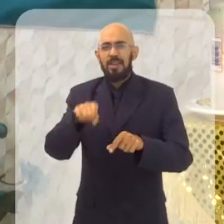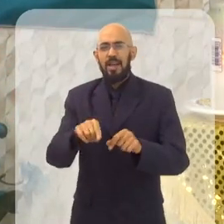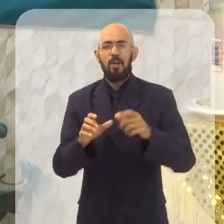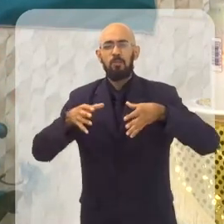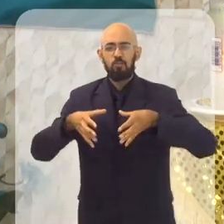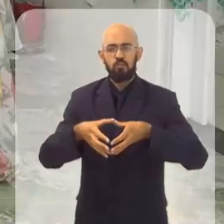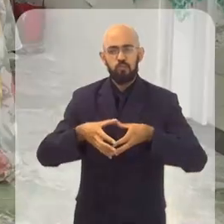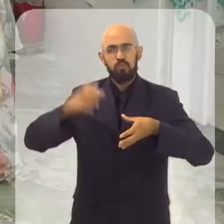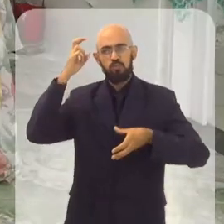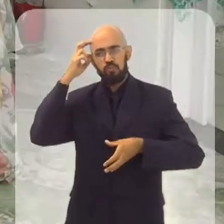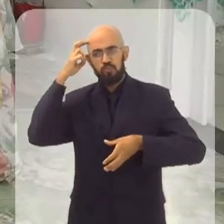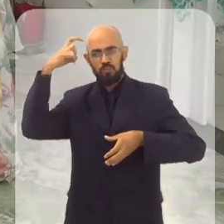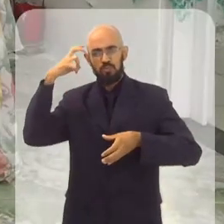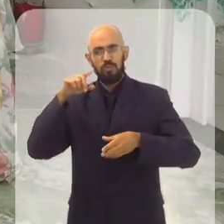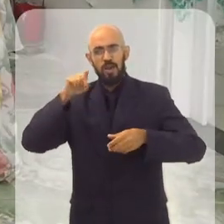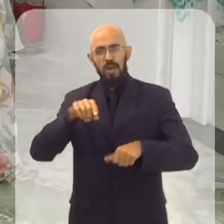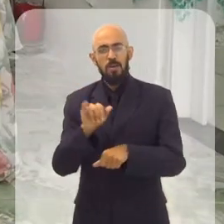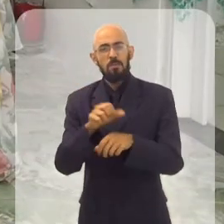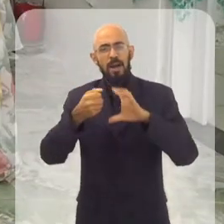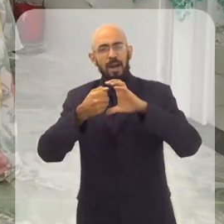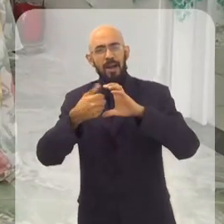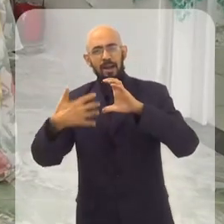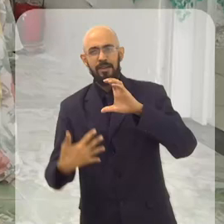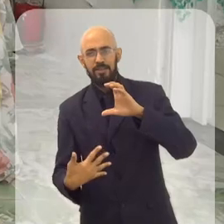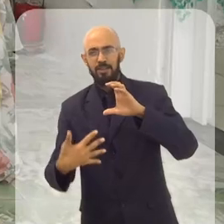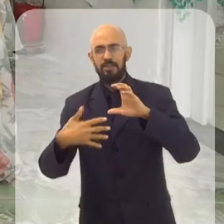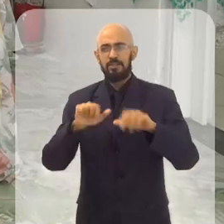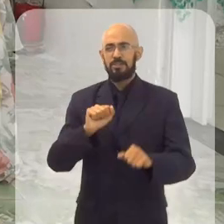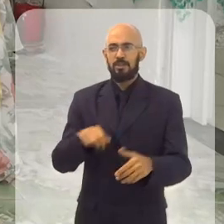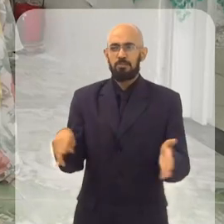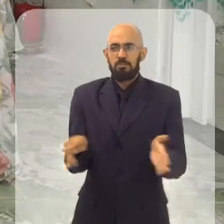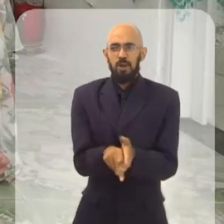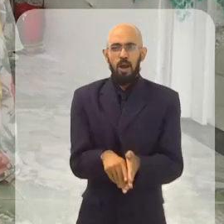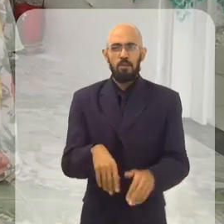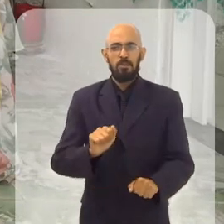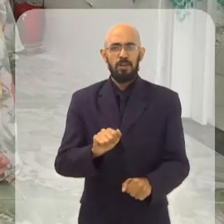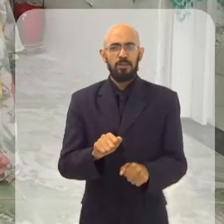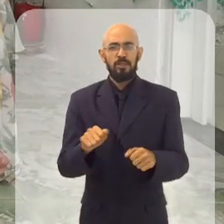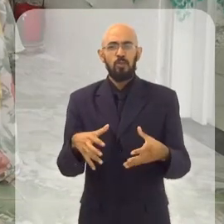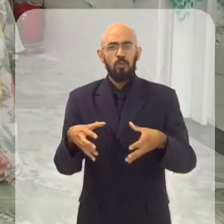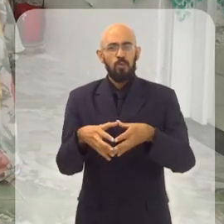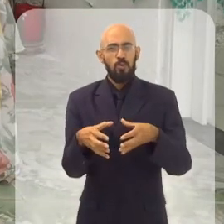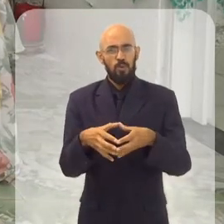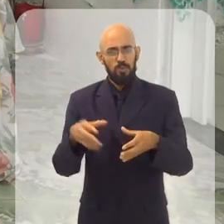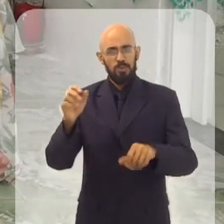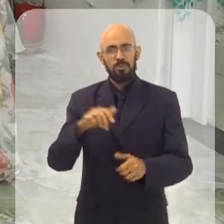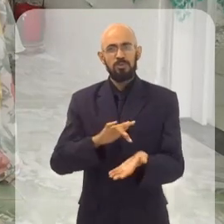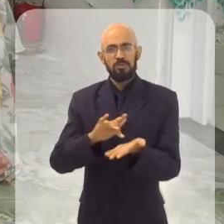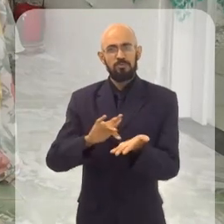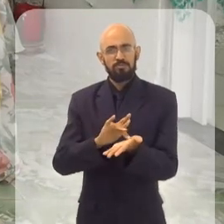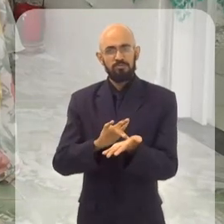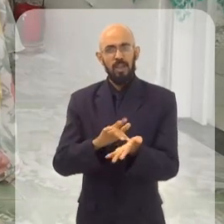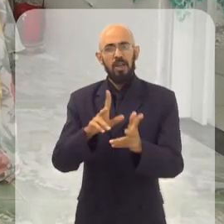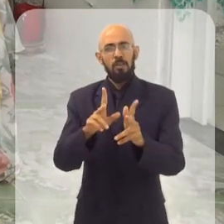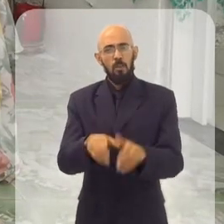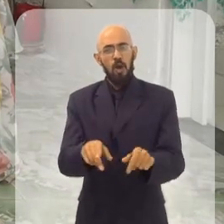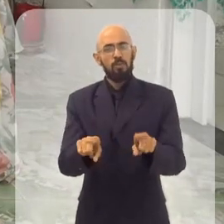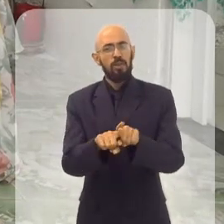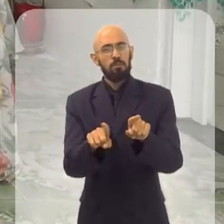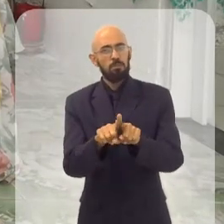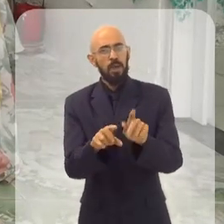etnia, né? É uma característica da etnia cigana, assim como os índios têm a